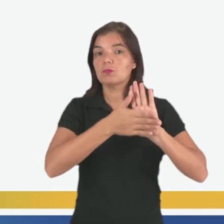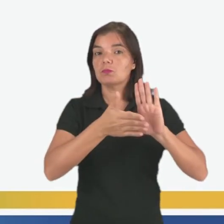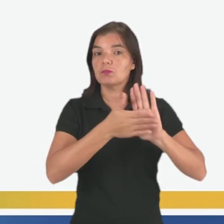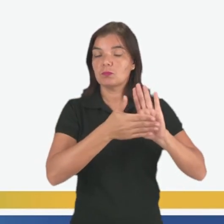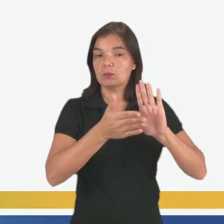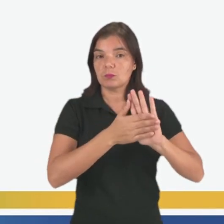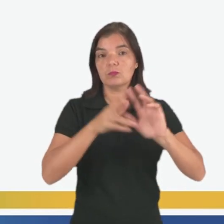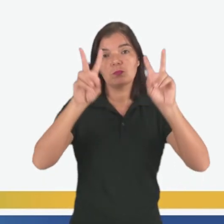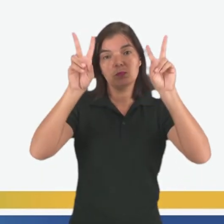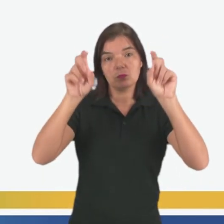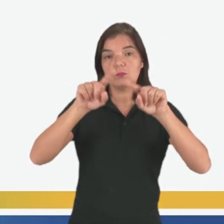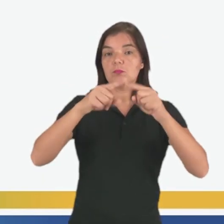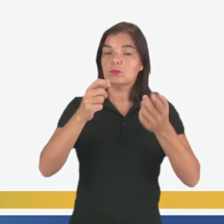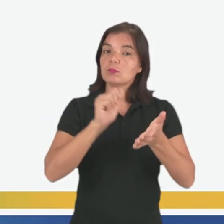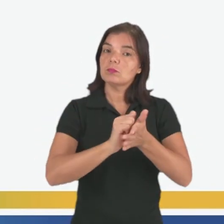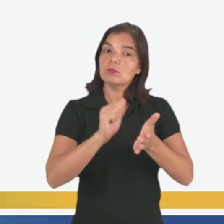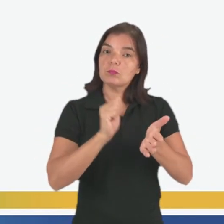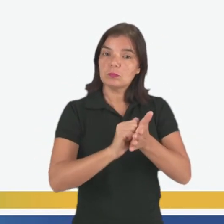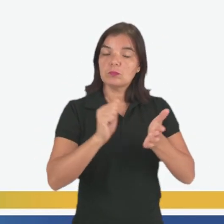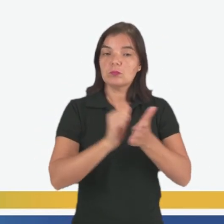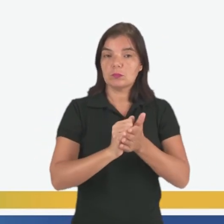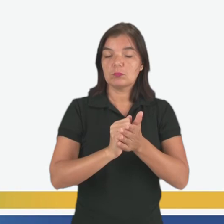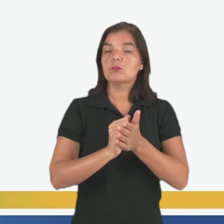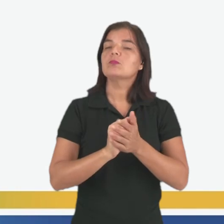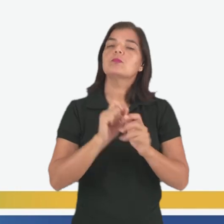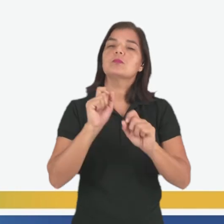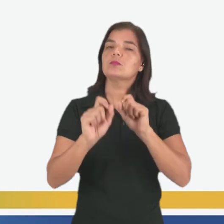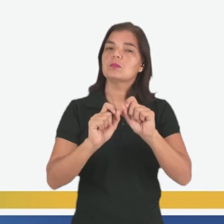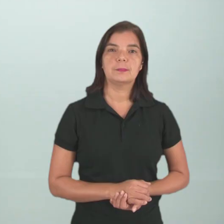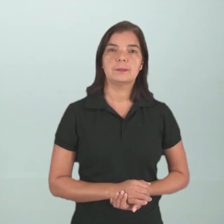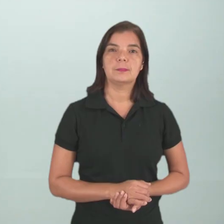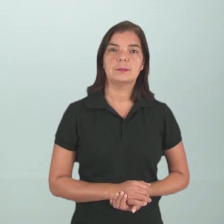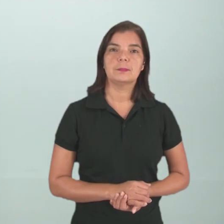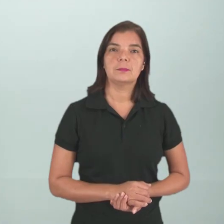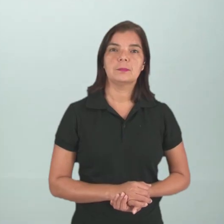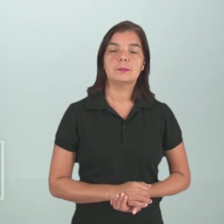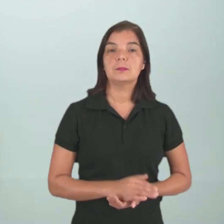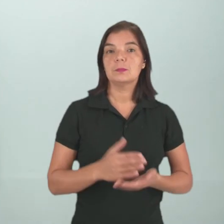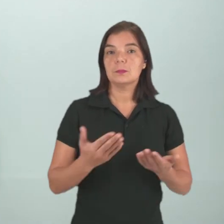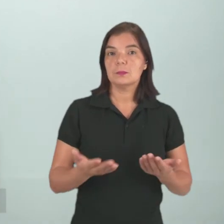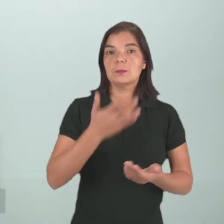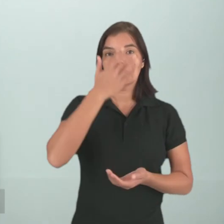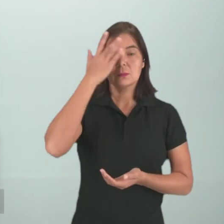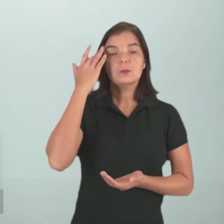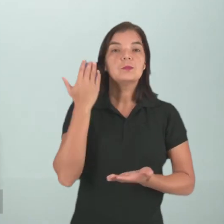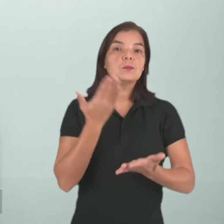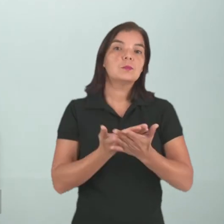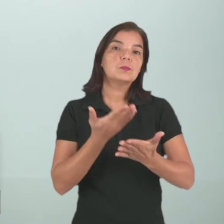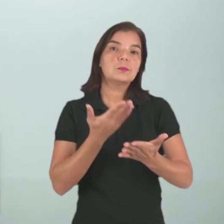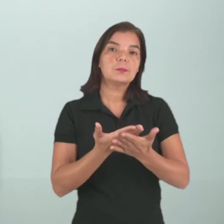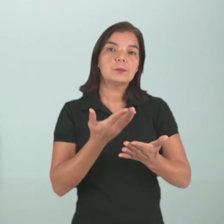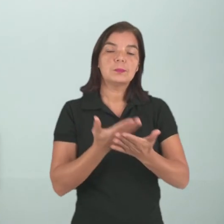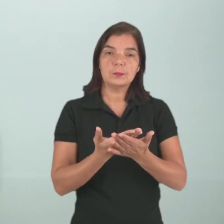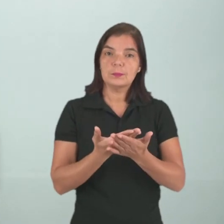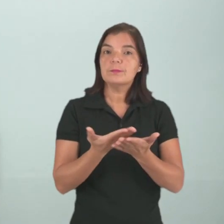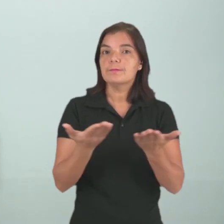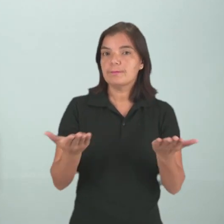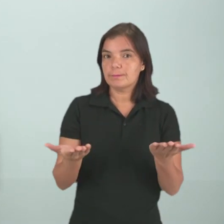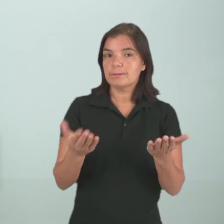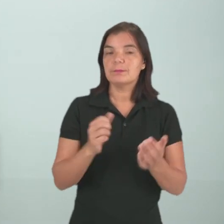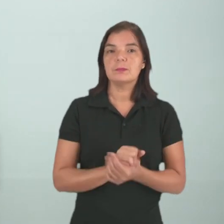um ponto e a escrita é feita de forma objetiva. Então, pessoal, a nossa aula fica por